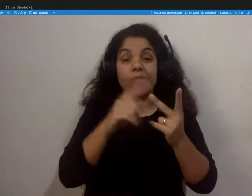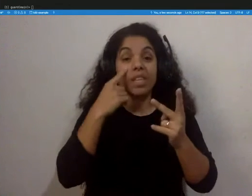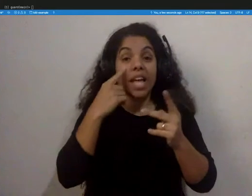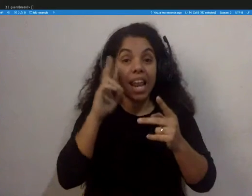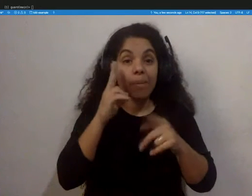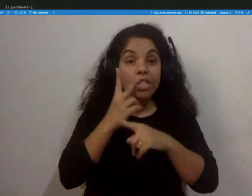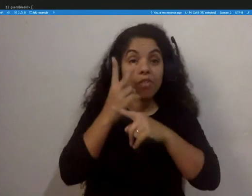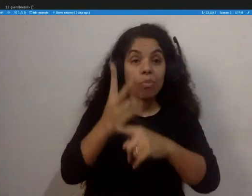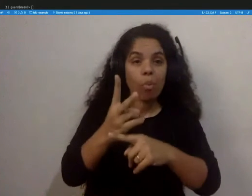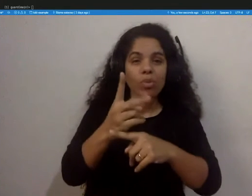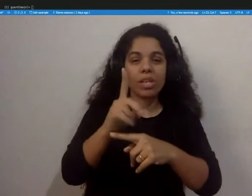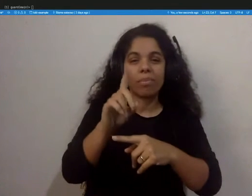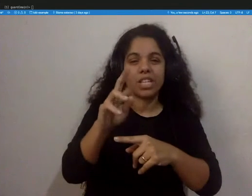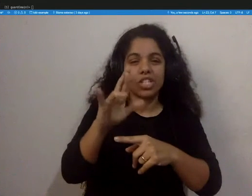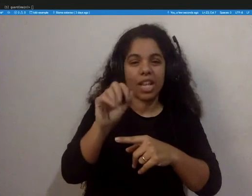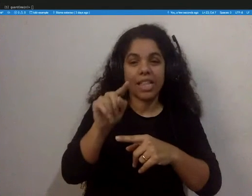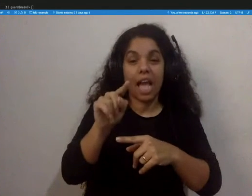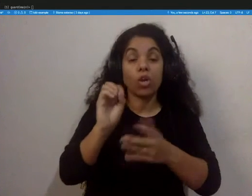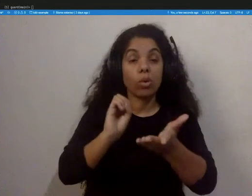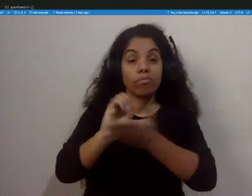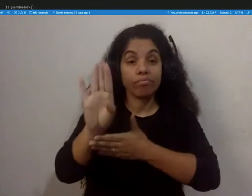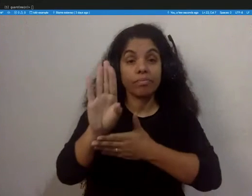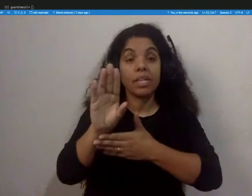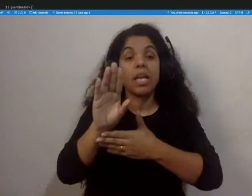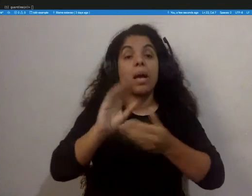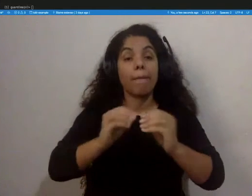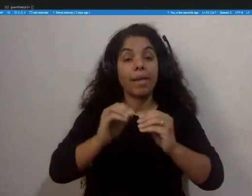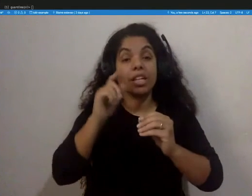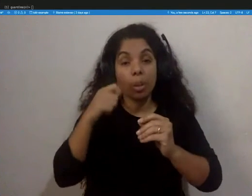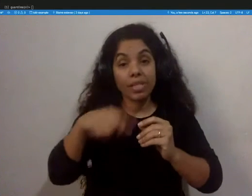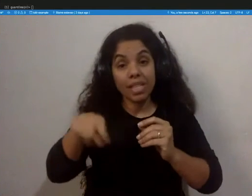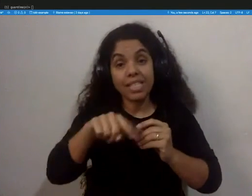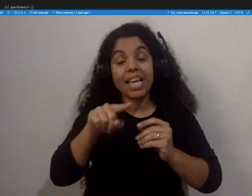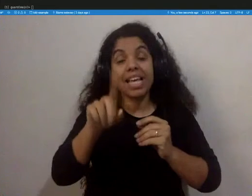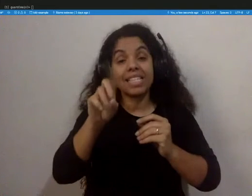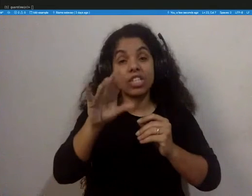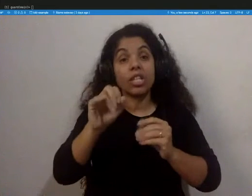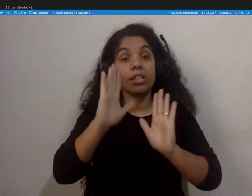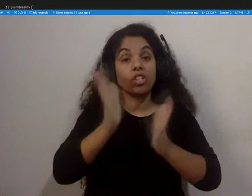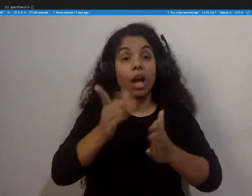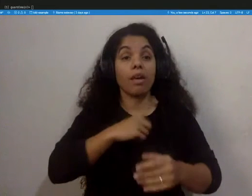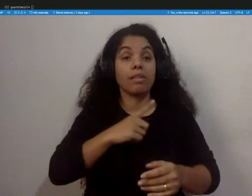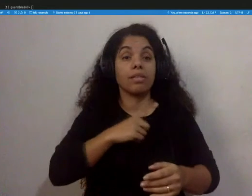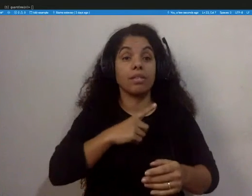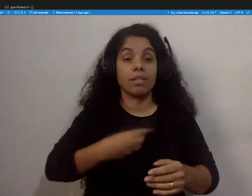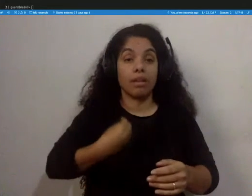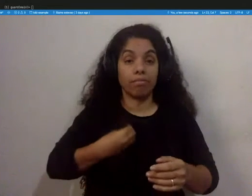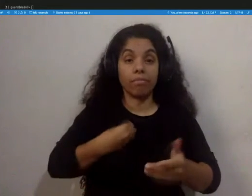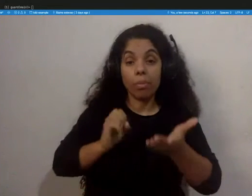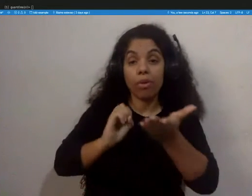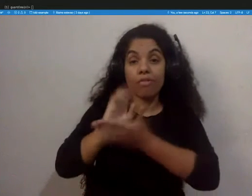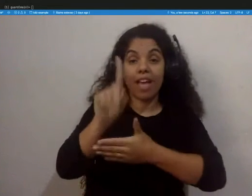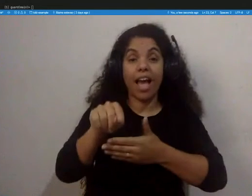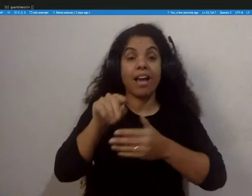destinatário? Quando eu enviar a mensagem, eu já preciso que esse destinatário ele exista para que eu possa enviar a mensagem para